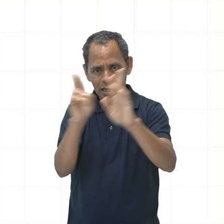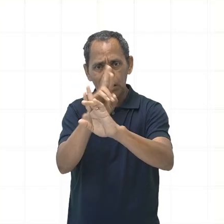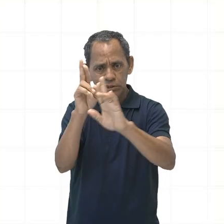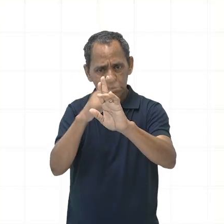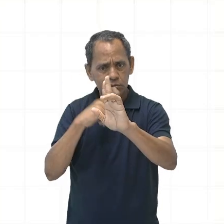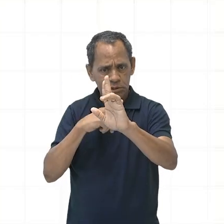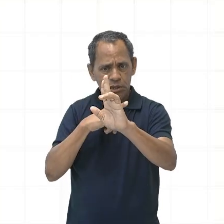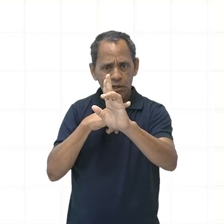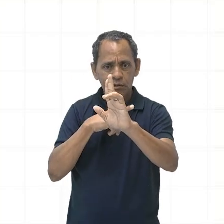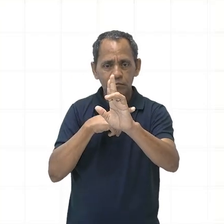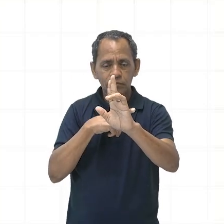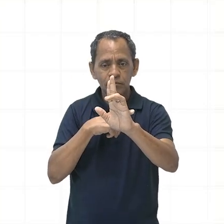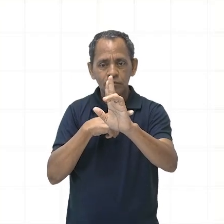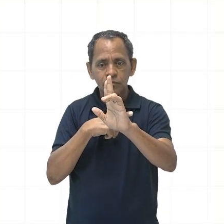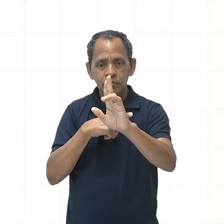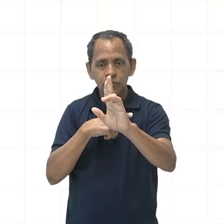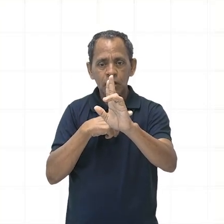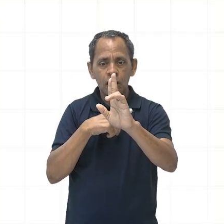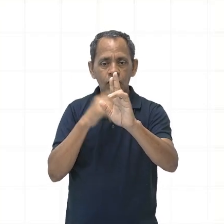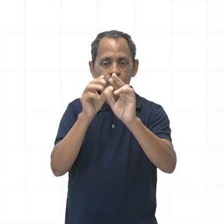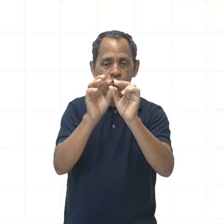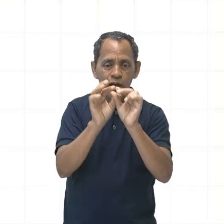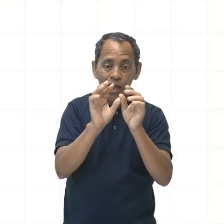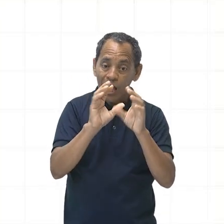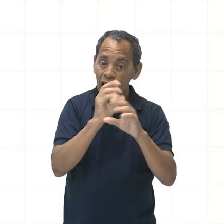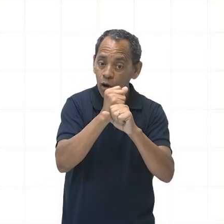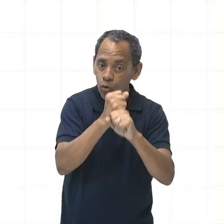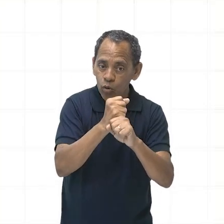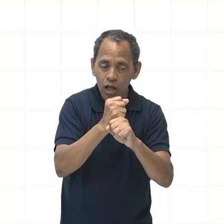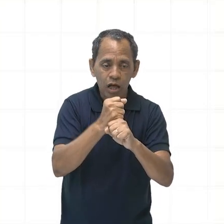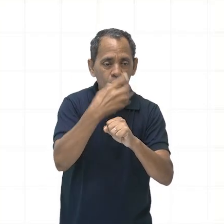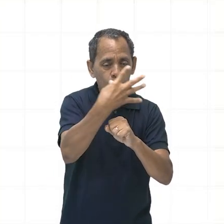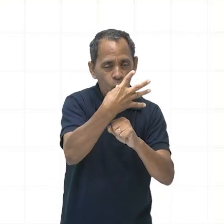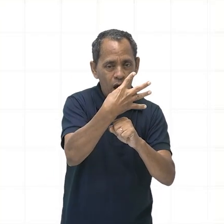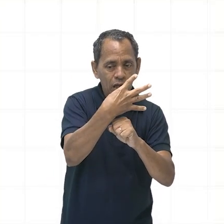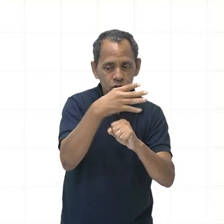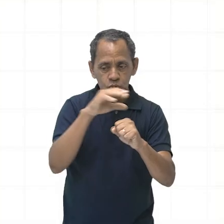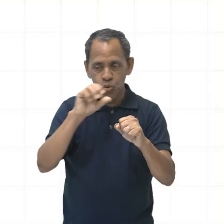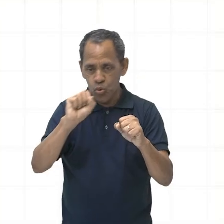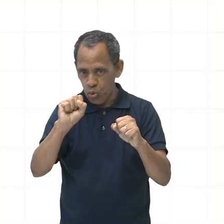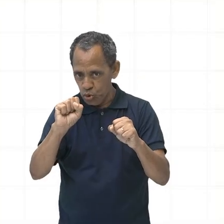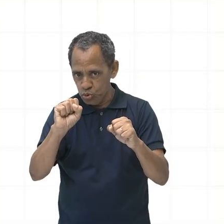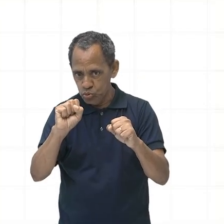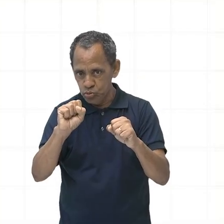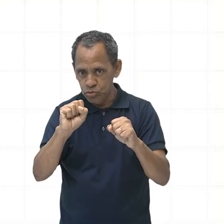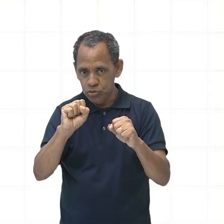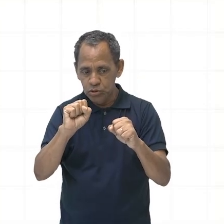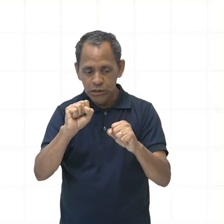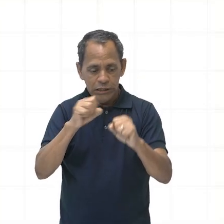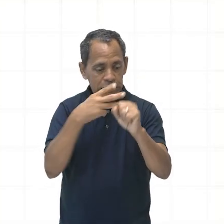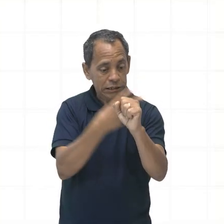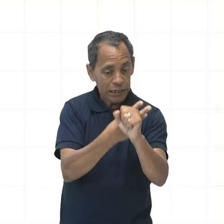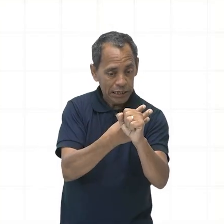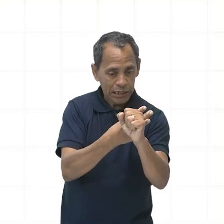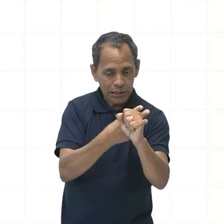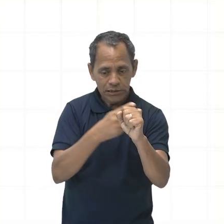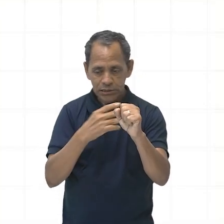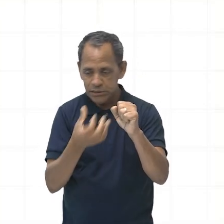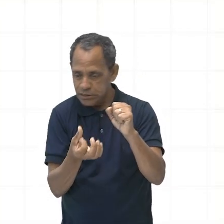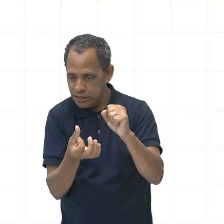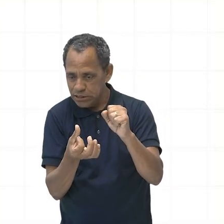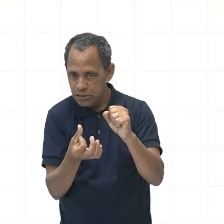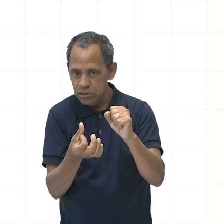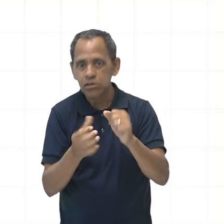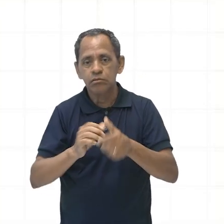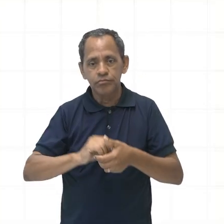já viu. A gente vai medir o lado 4 pelo lado 8 e o lado 3 pelo lado